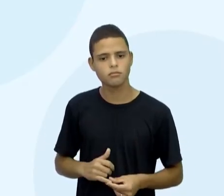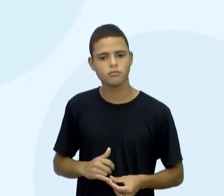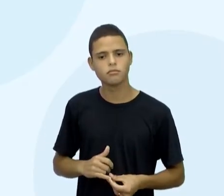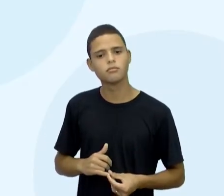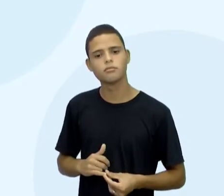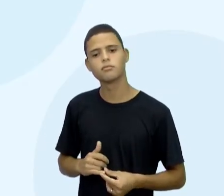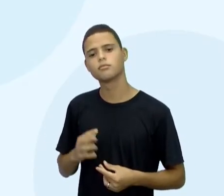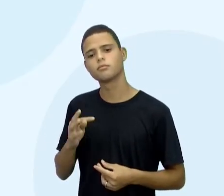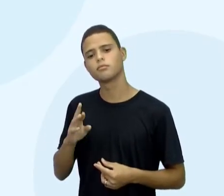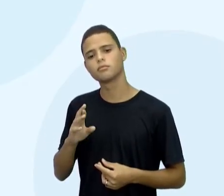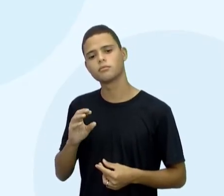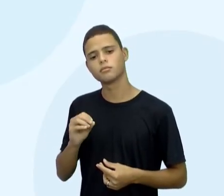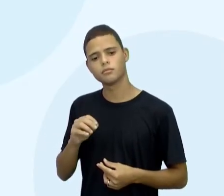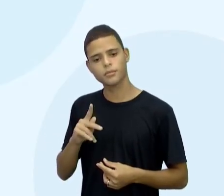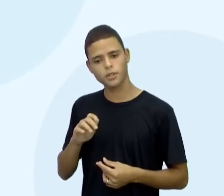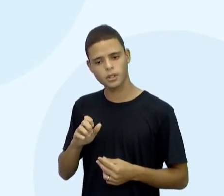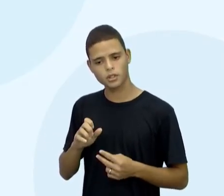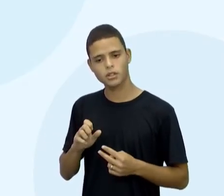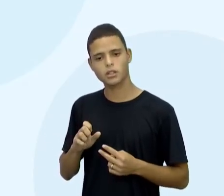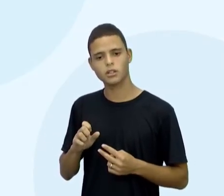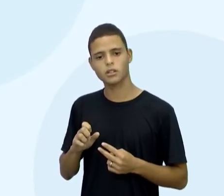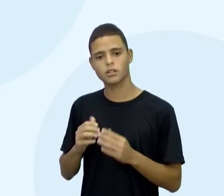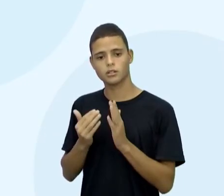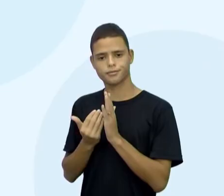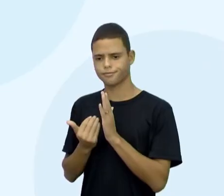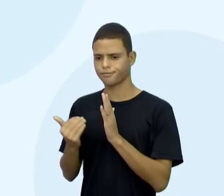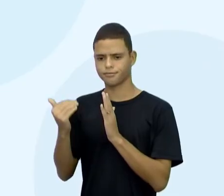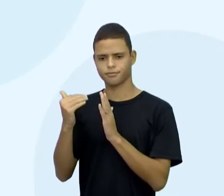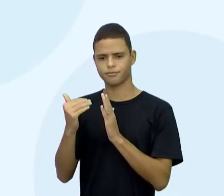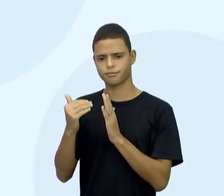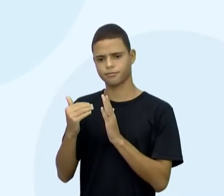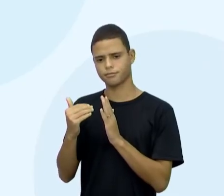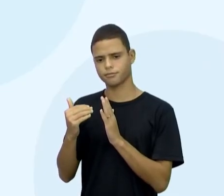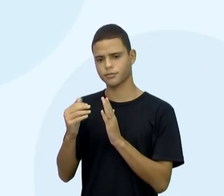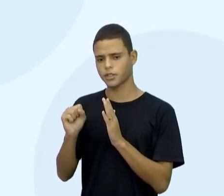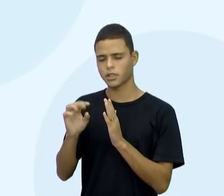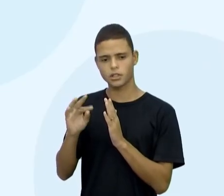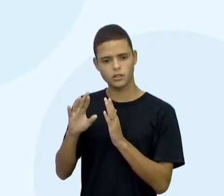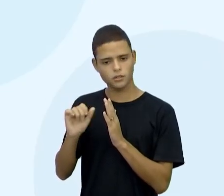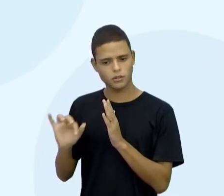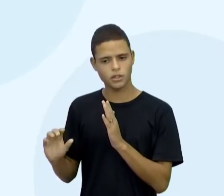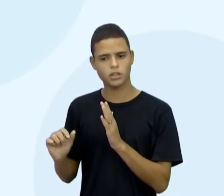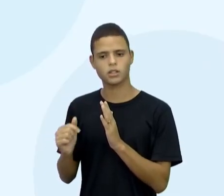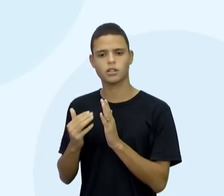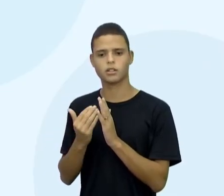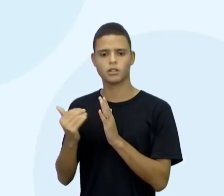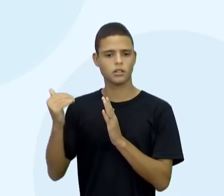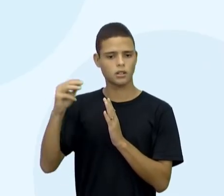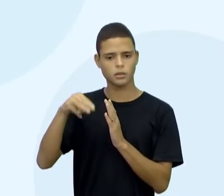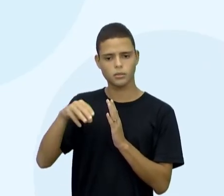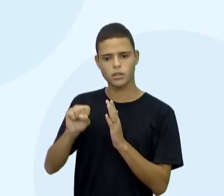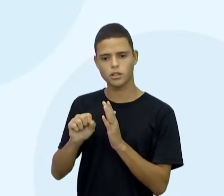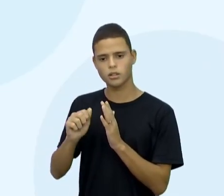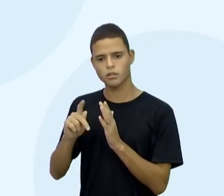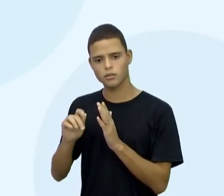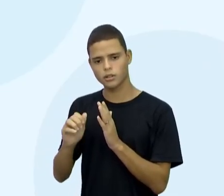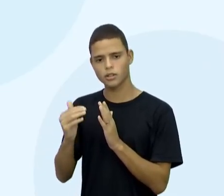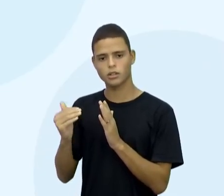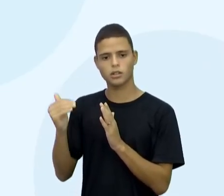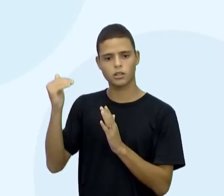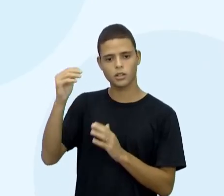vivem, né, e nós temos aí essa relação. Mas temos outras camadas, a estratosfera, a mesosfera e